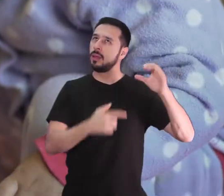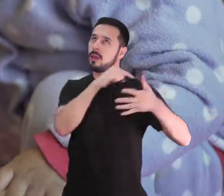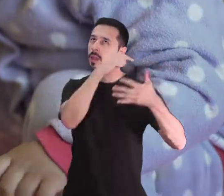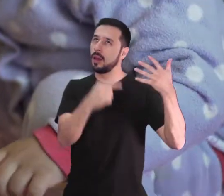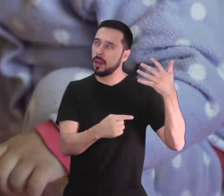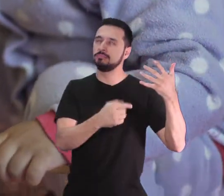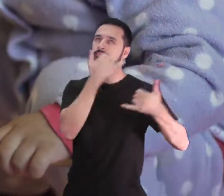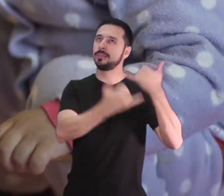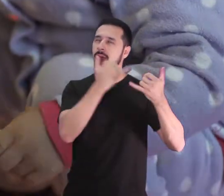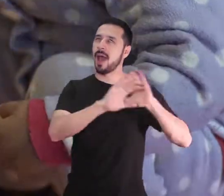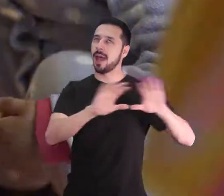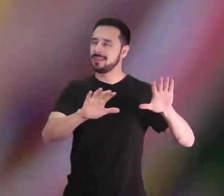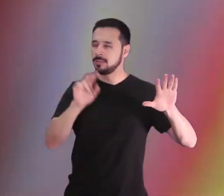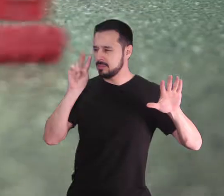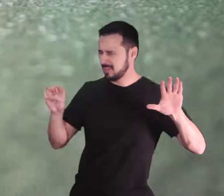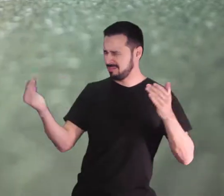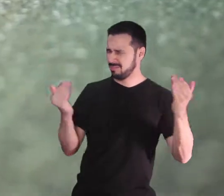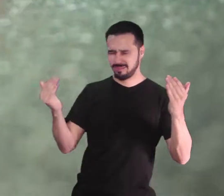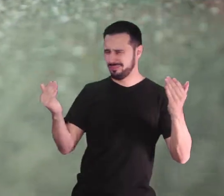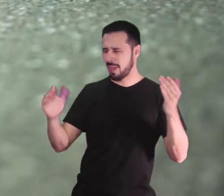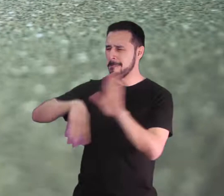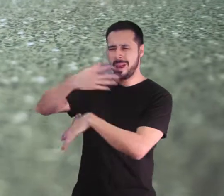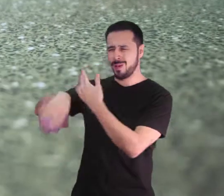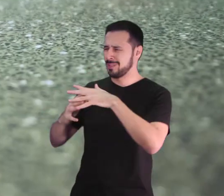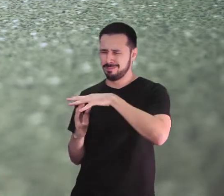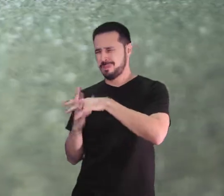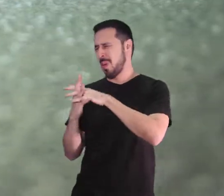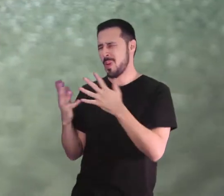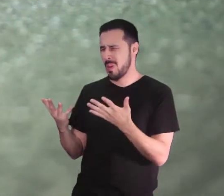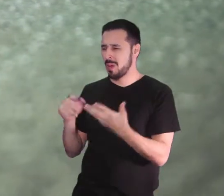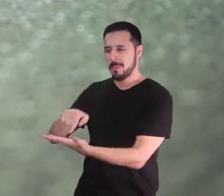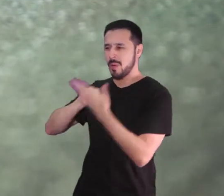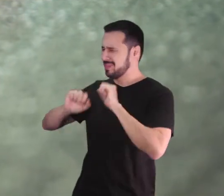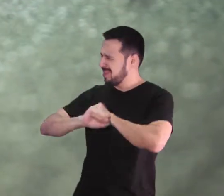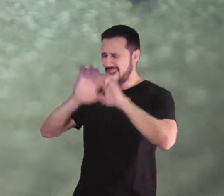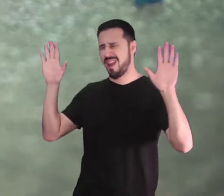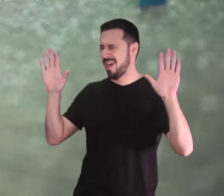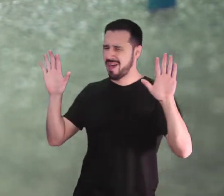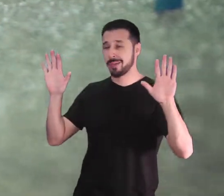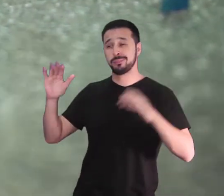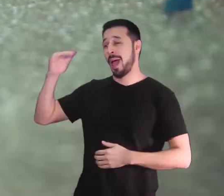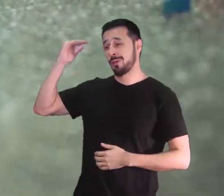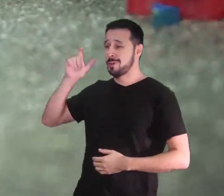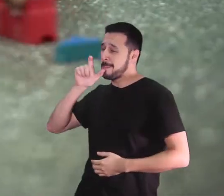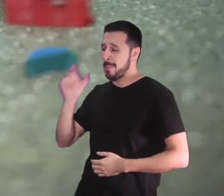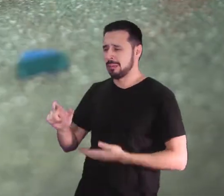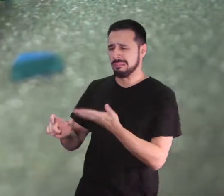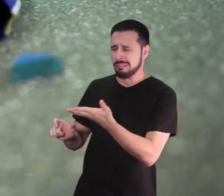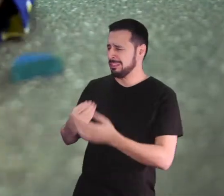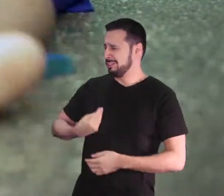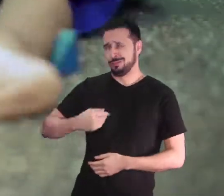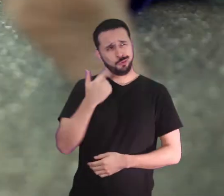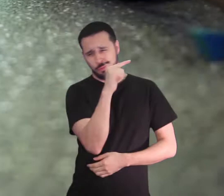como sendo brincadeira. Por exemplo, quando a criança bagunça demais, ou não ganha formato aquilo, a gente vai lá e corta. Às vezes o adulto